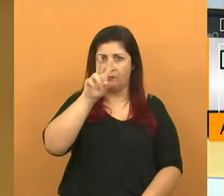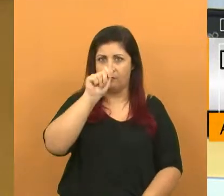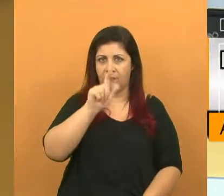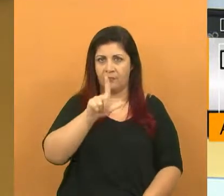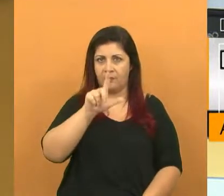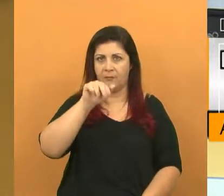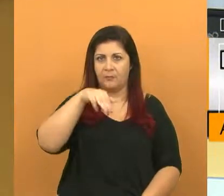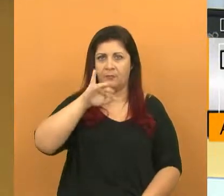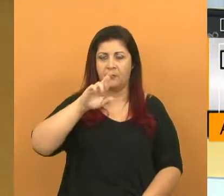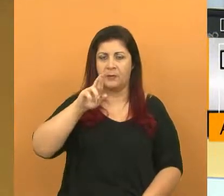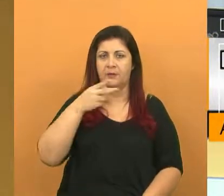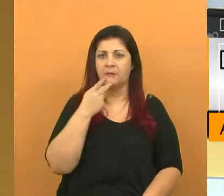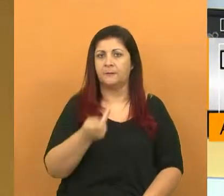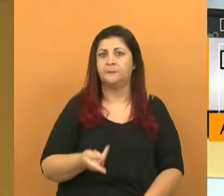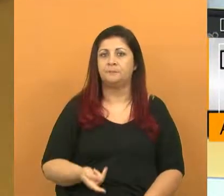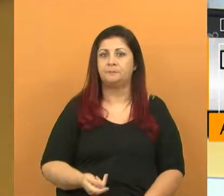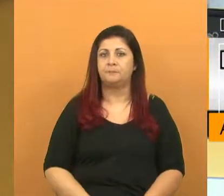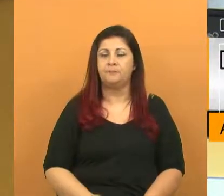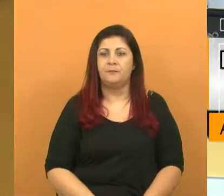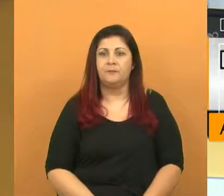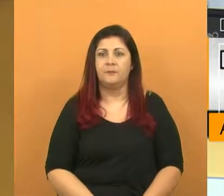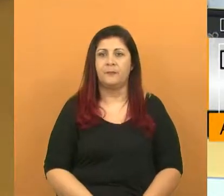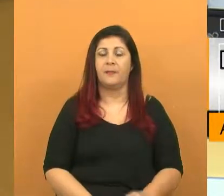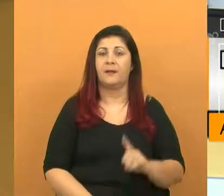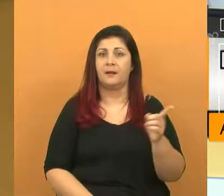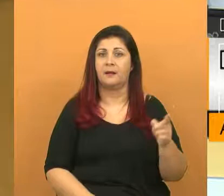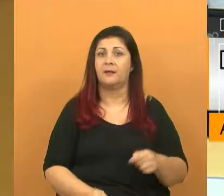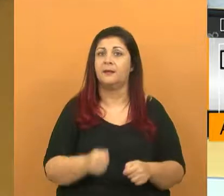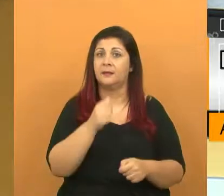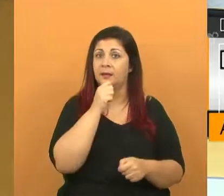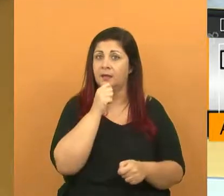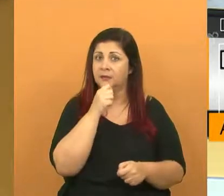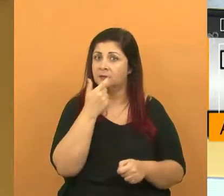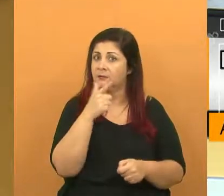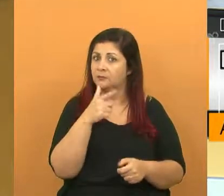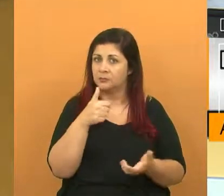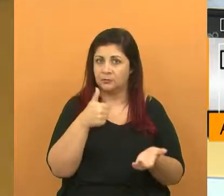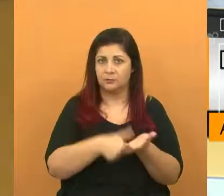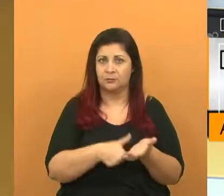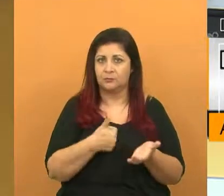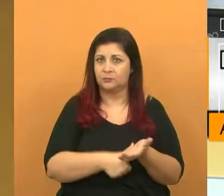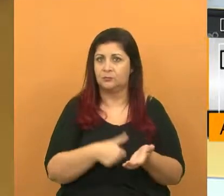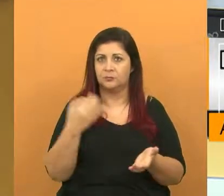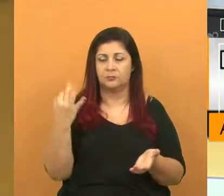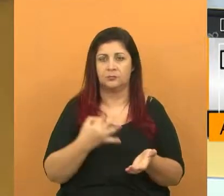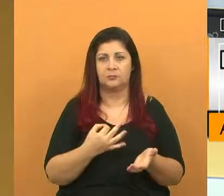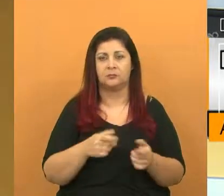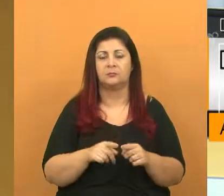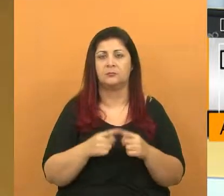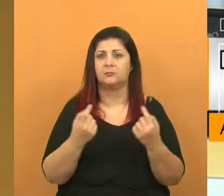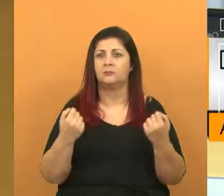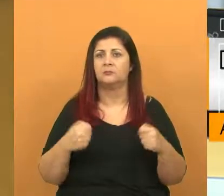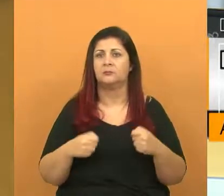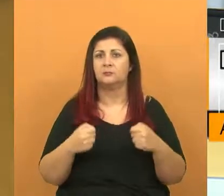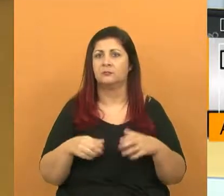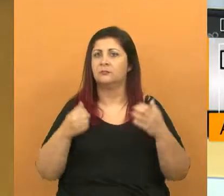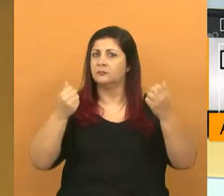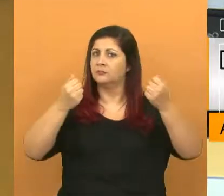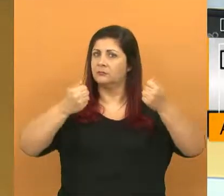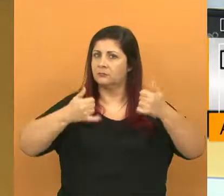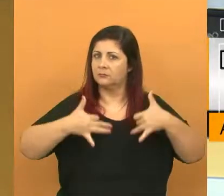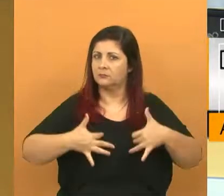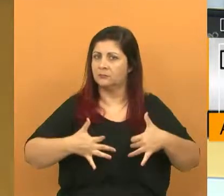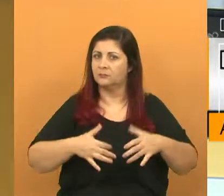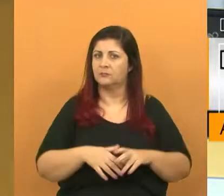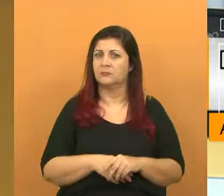o lago azul é um bairro ainda irregular mas é necessário que eu também explique as condições